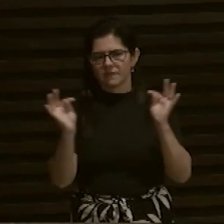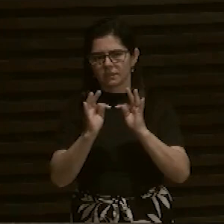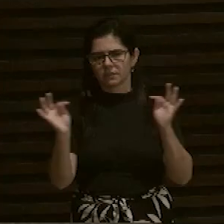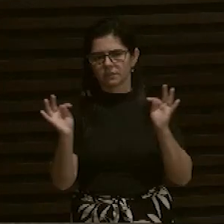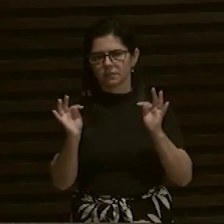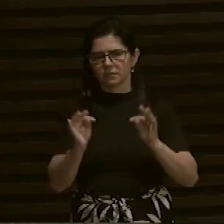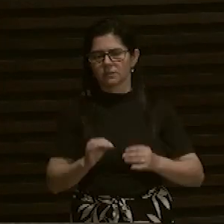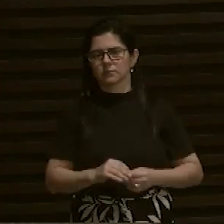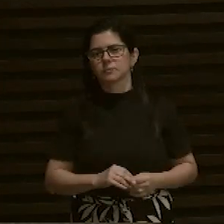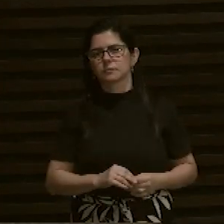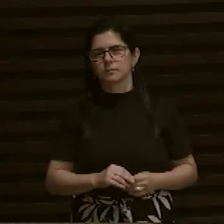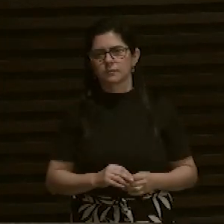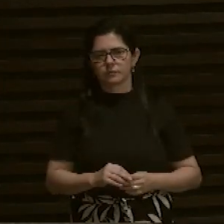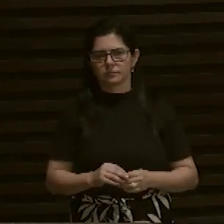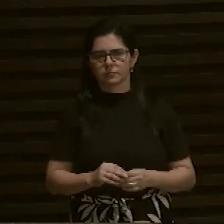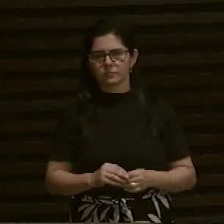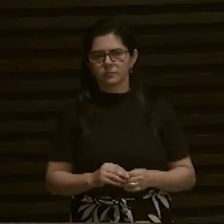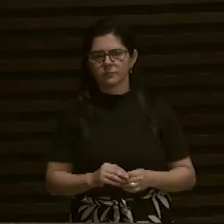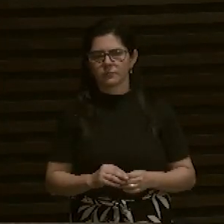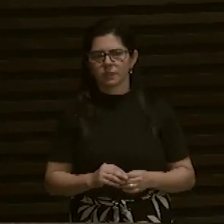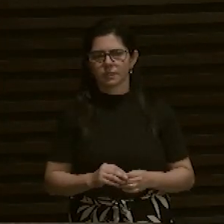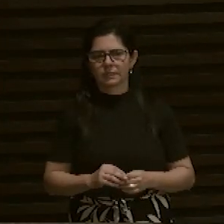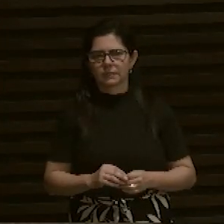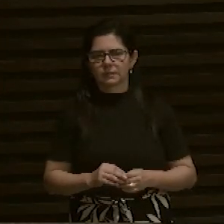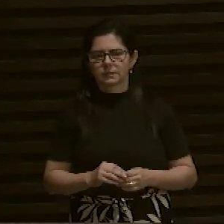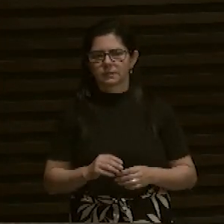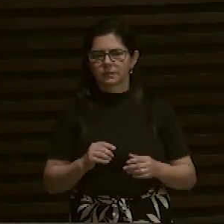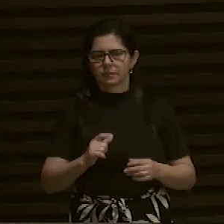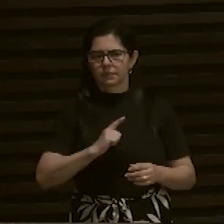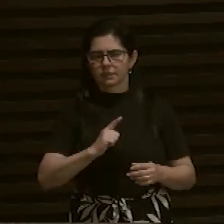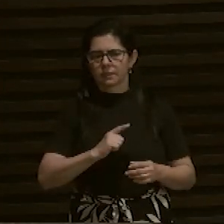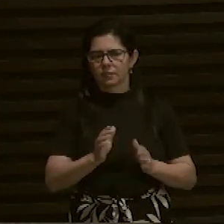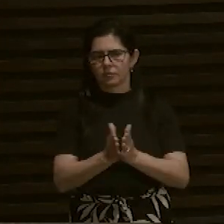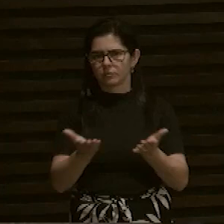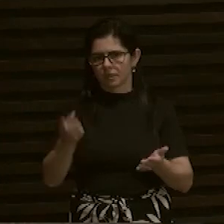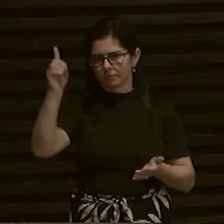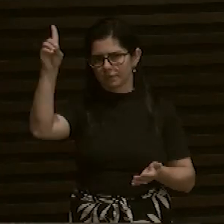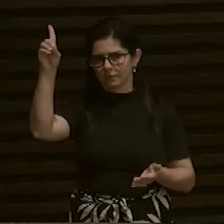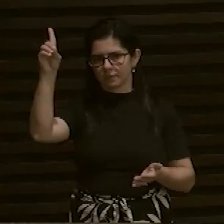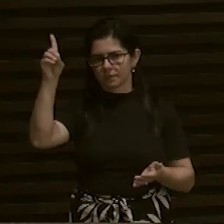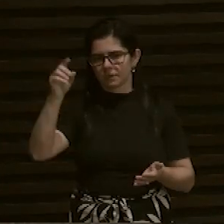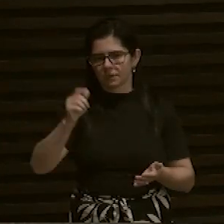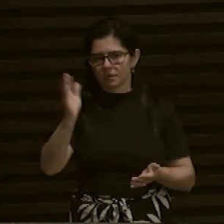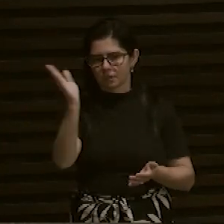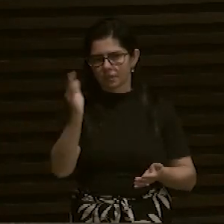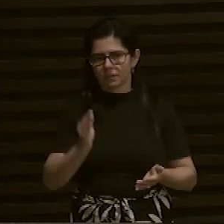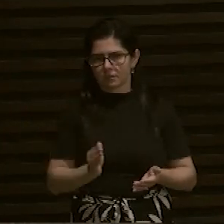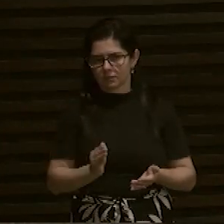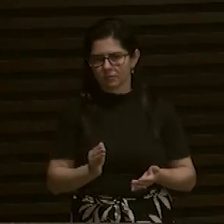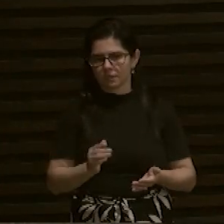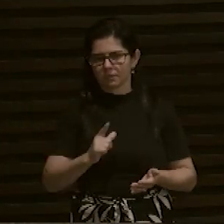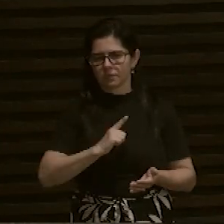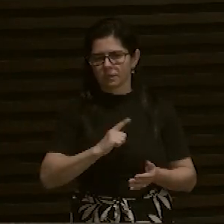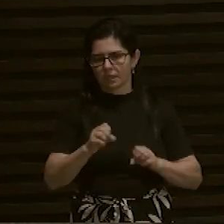alguns de vocês podem ter ouvido falar. Existe uma Bíblia muito difundida no Brasil, que chama Bíblia de Scofield, que tem uma doutrina